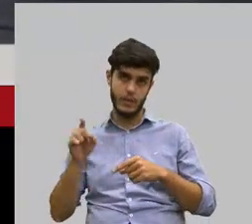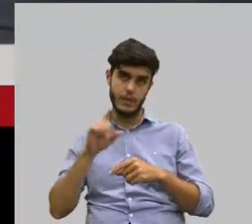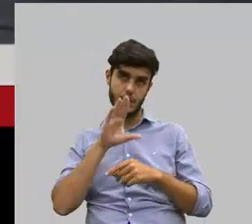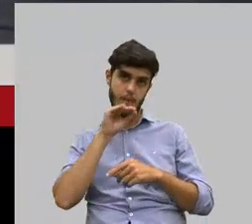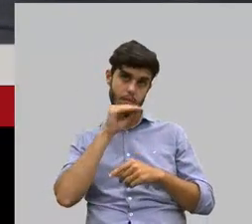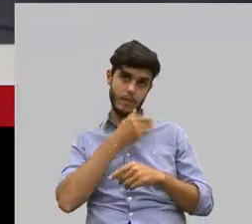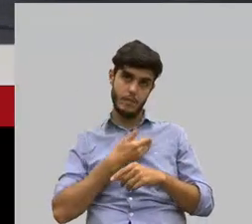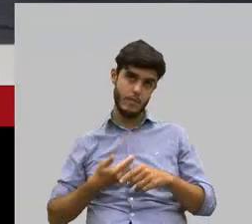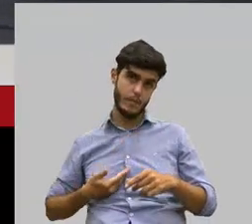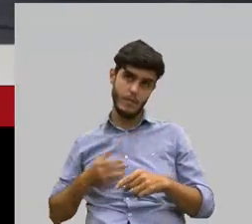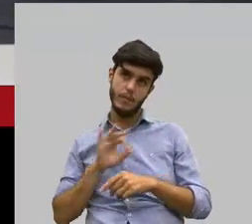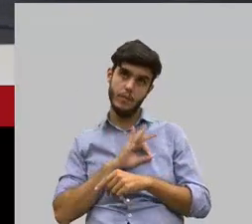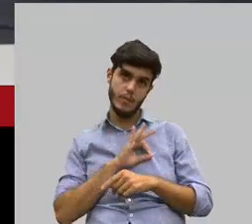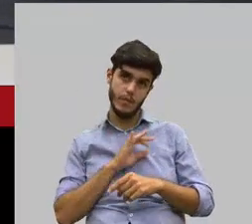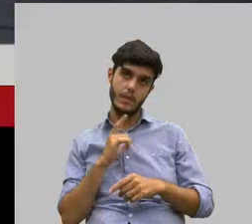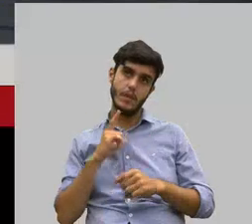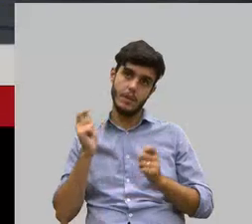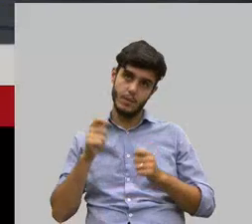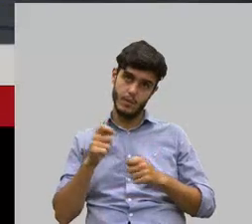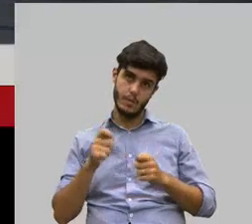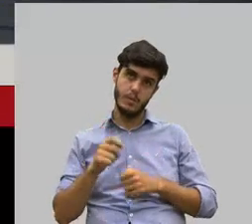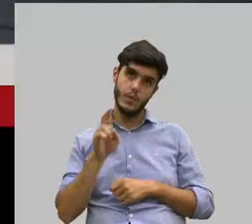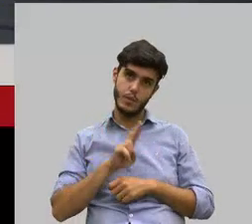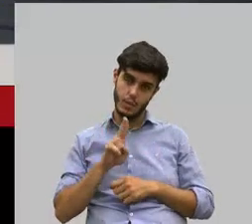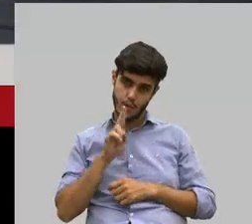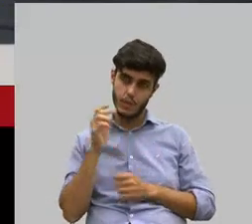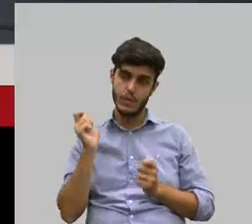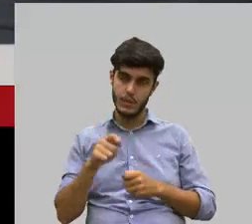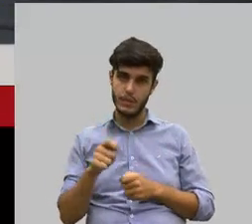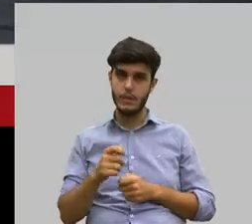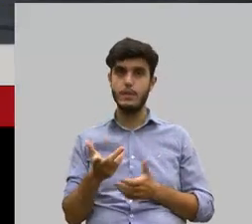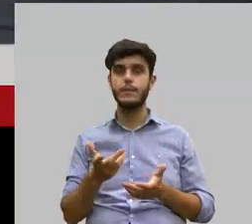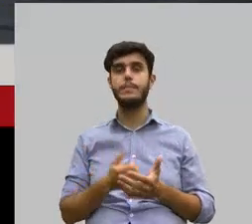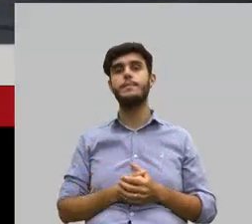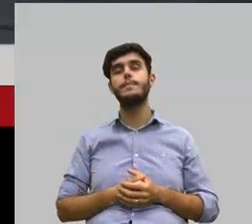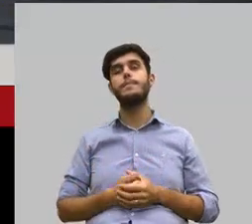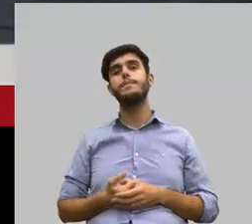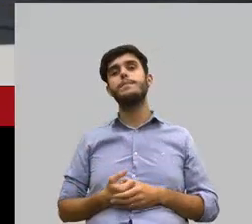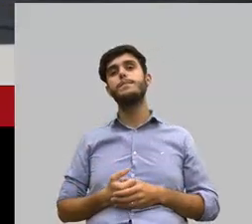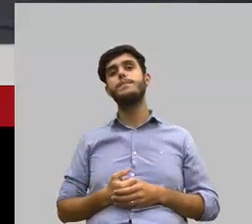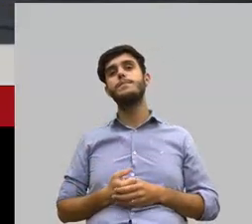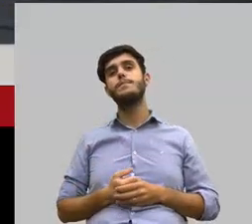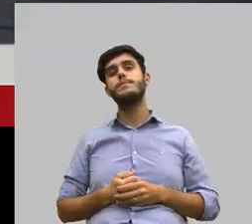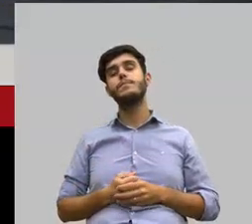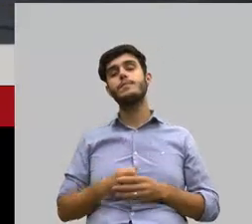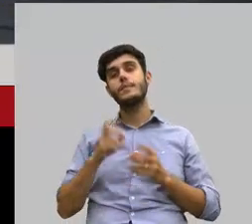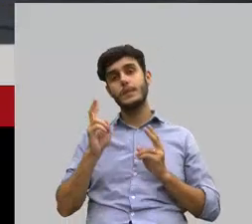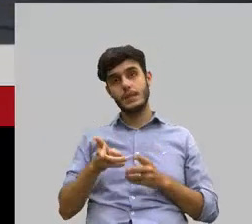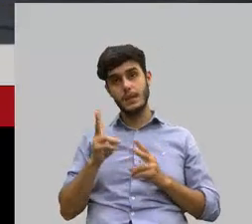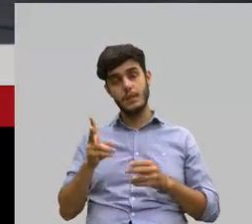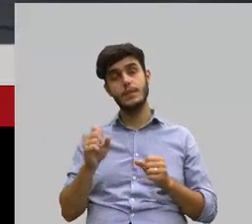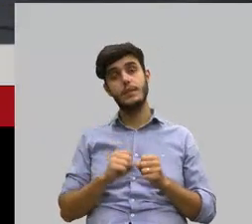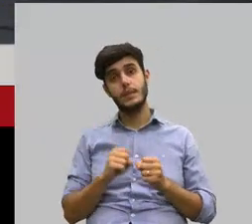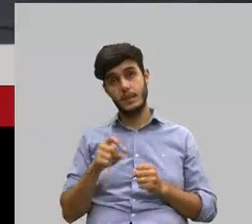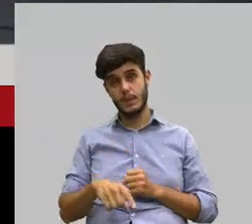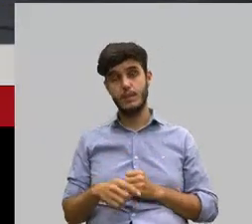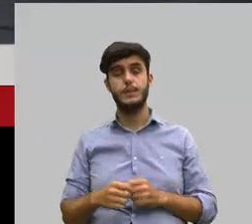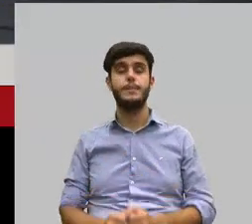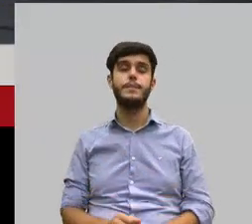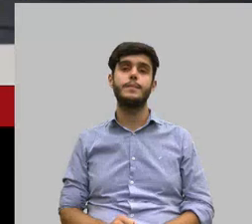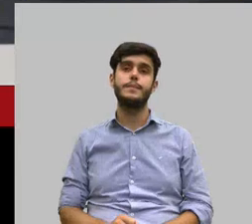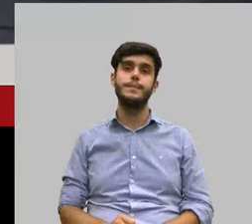Polícia Civil nós e fazemos de forma eh contínua né um diálogo contínuo com todas as instâncias do governo